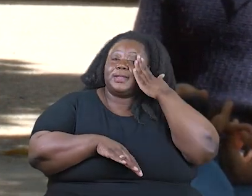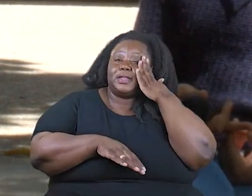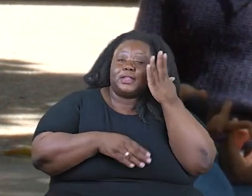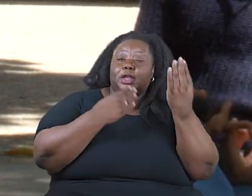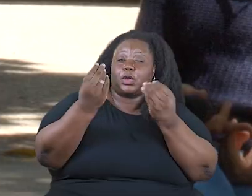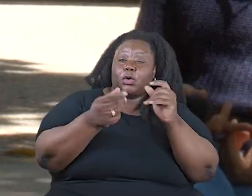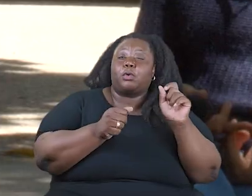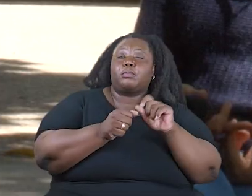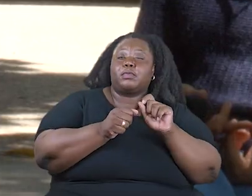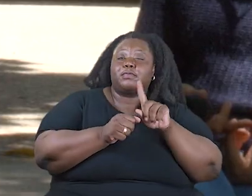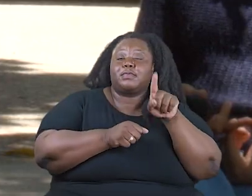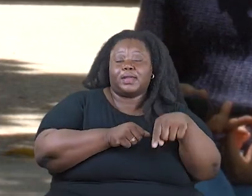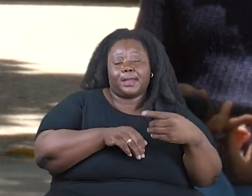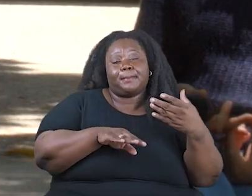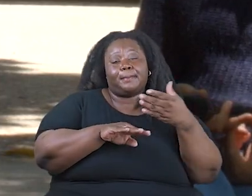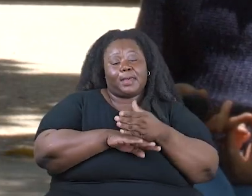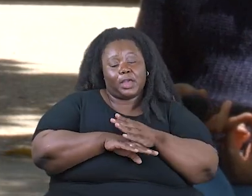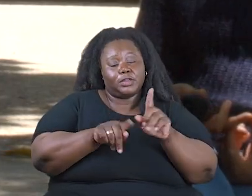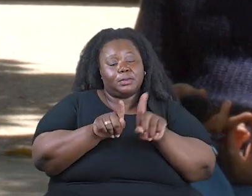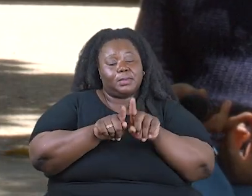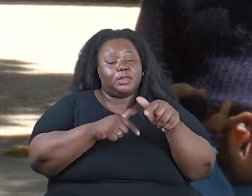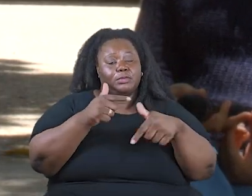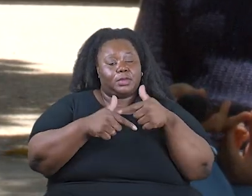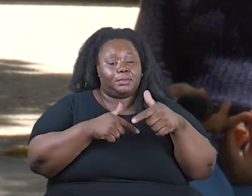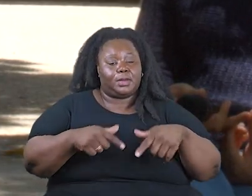Entender como ele foi feito faz parte do trabalho.